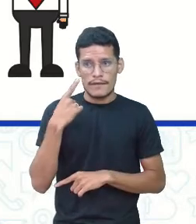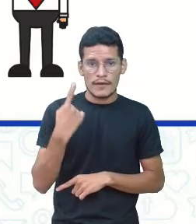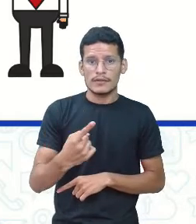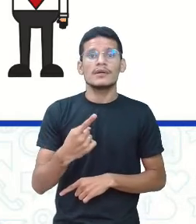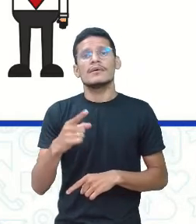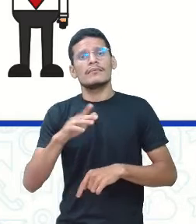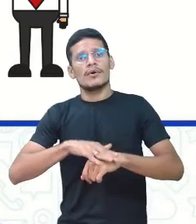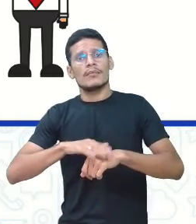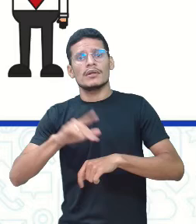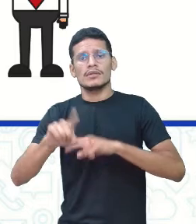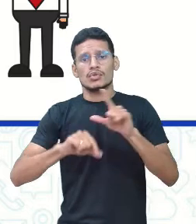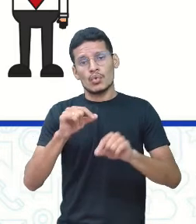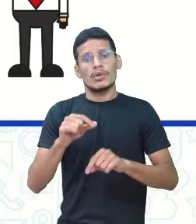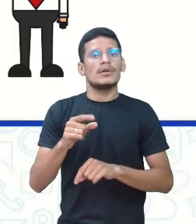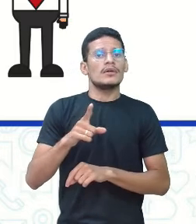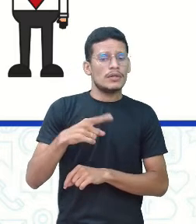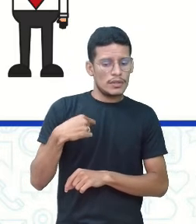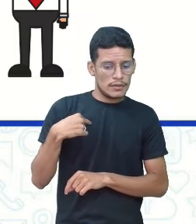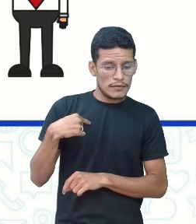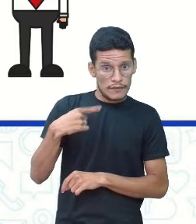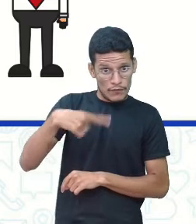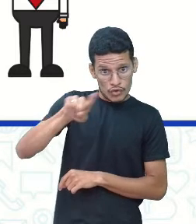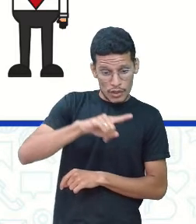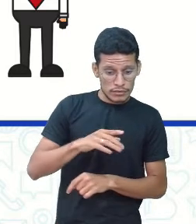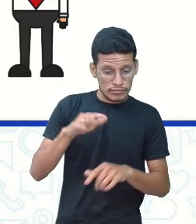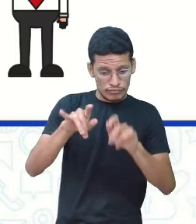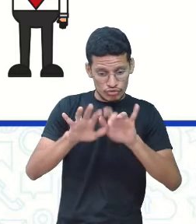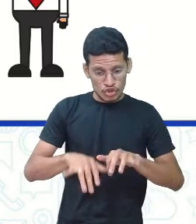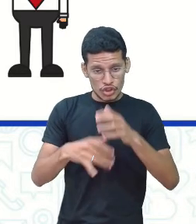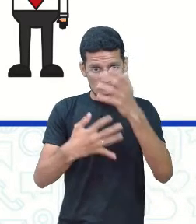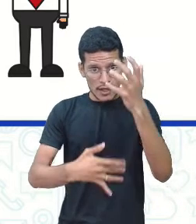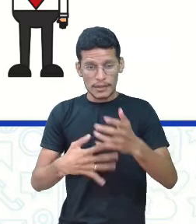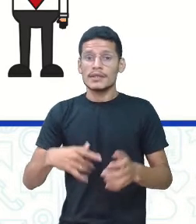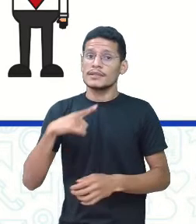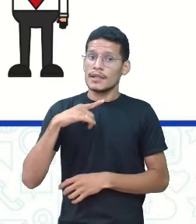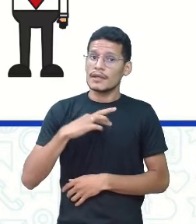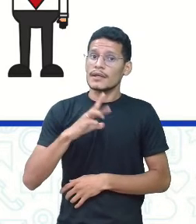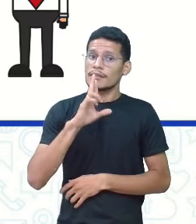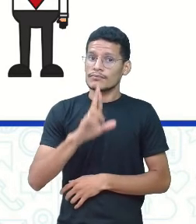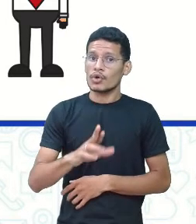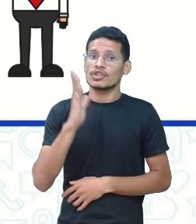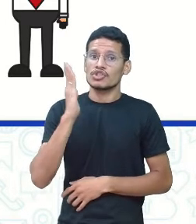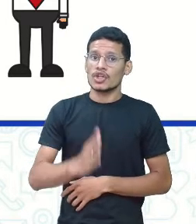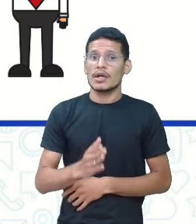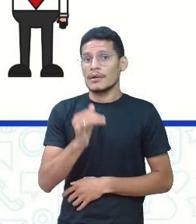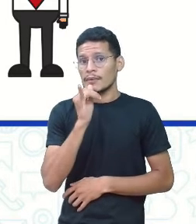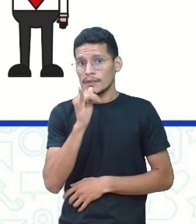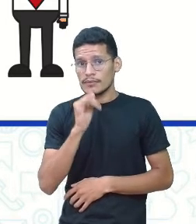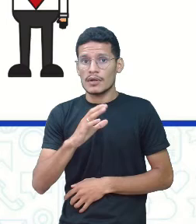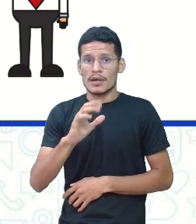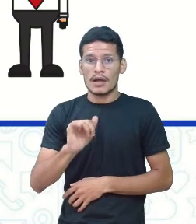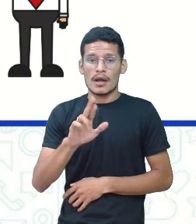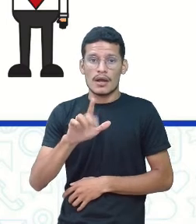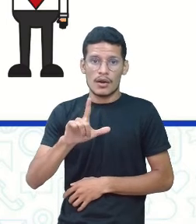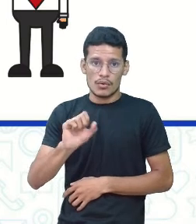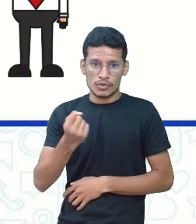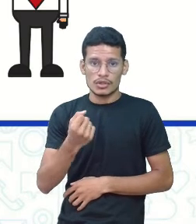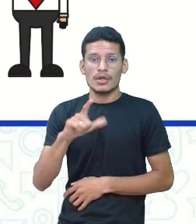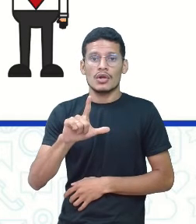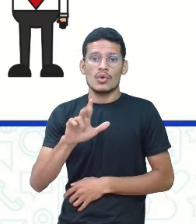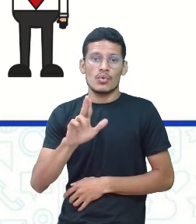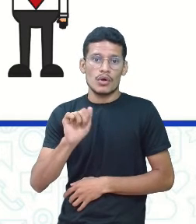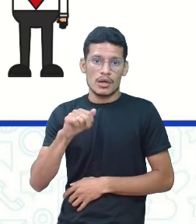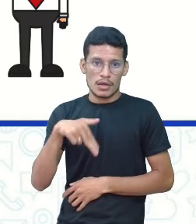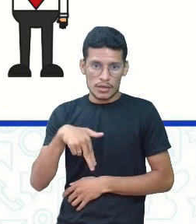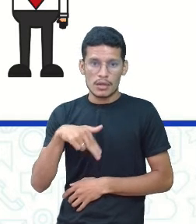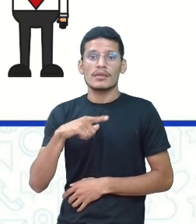escolha de vocês, venham aqui no chat e coloquem a letra. Eu já tenho a resposta aqui, Cláudia, de Carlos e de Luan, mas